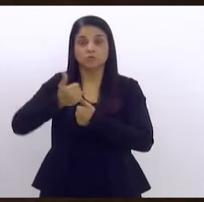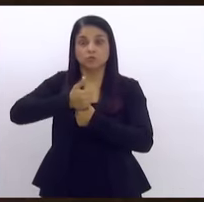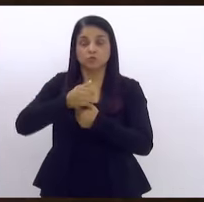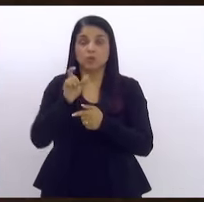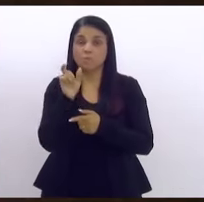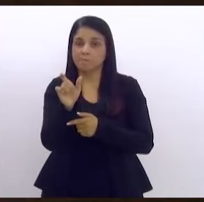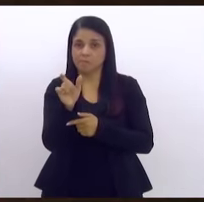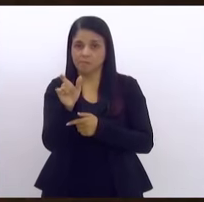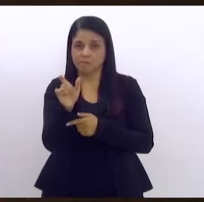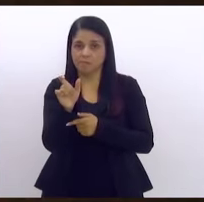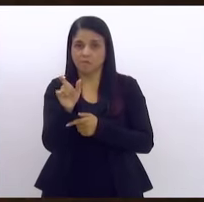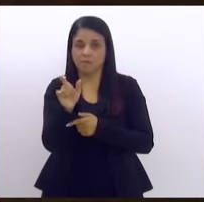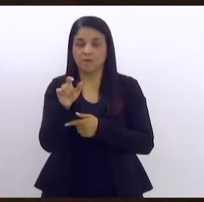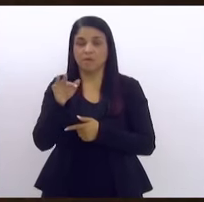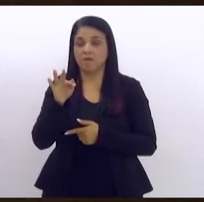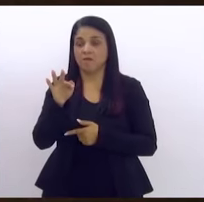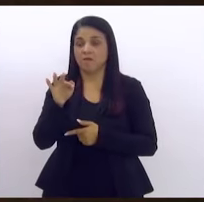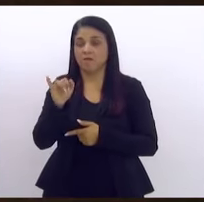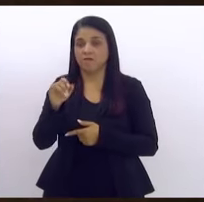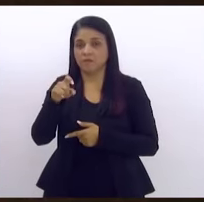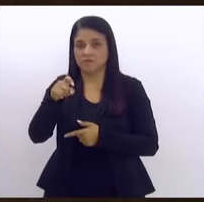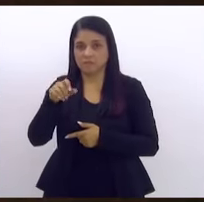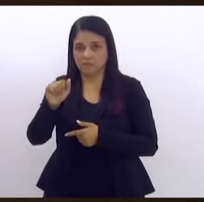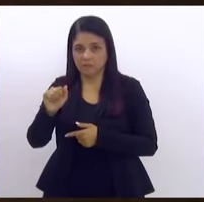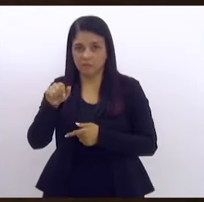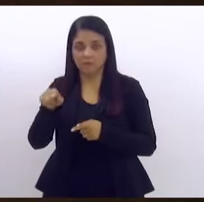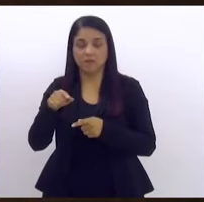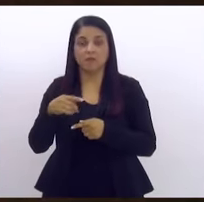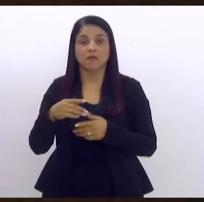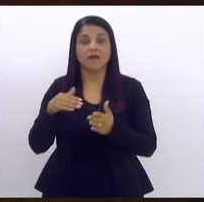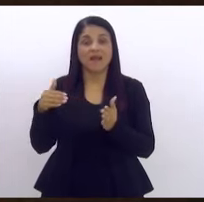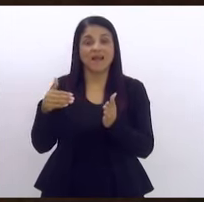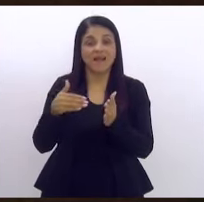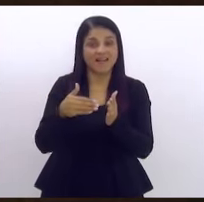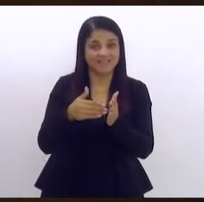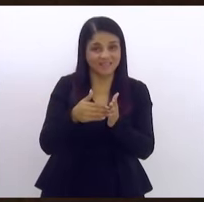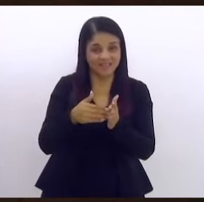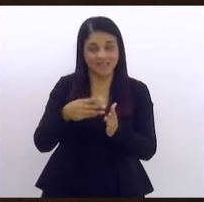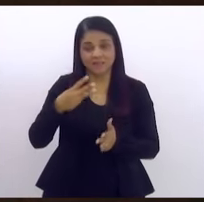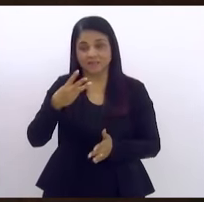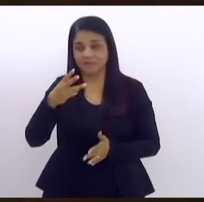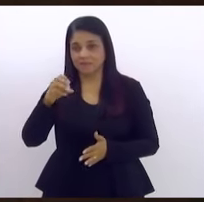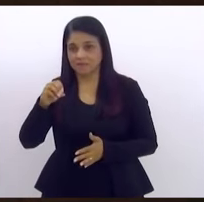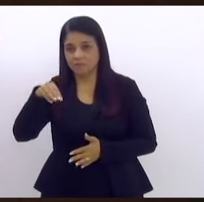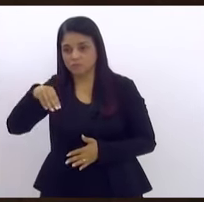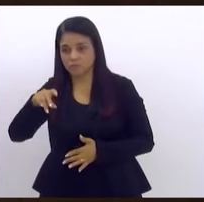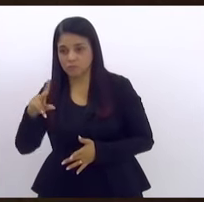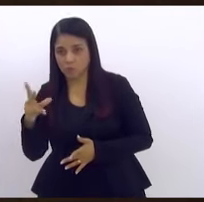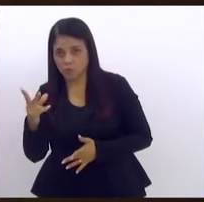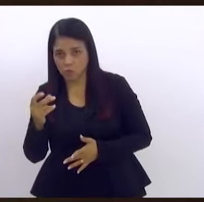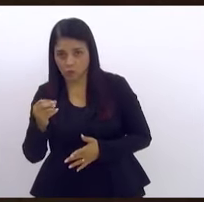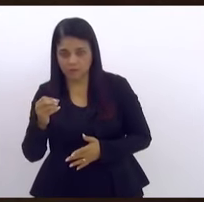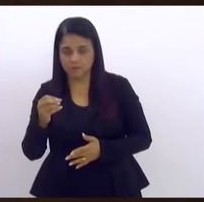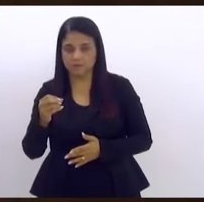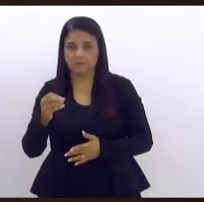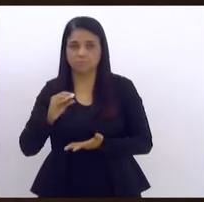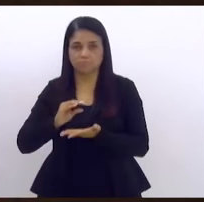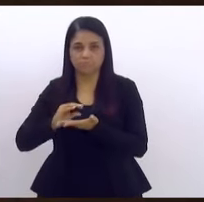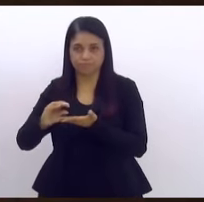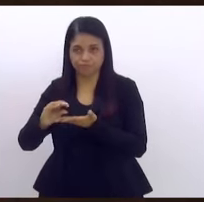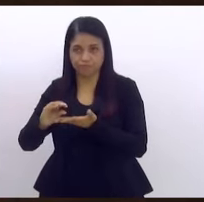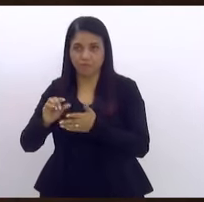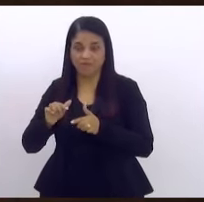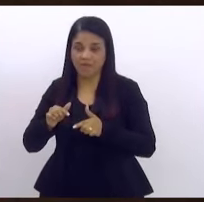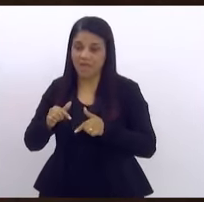palavra, em vez de fixar, é até 300 milhões a fruição de benefícios. Não é que vai se